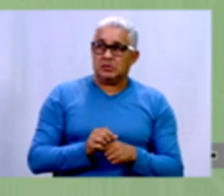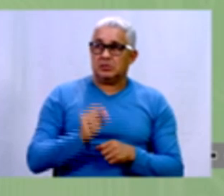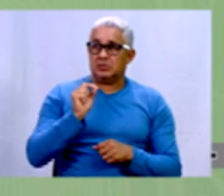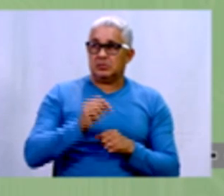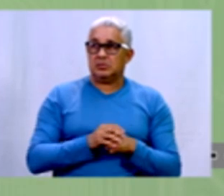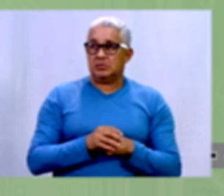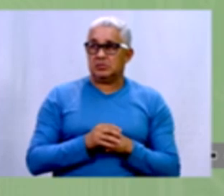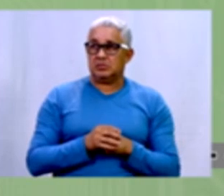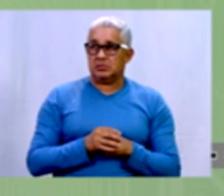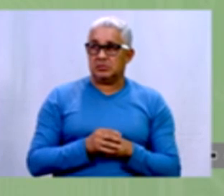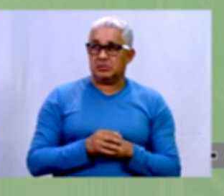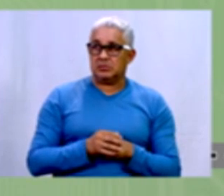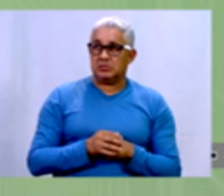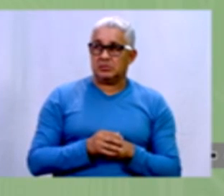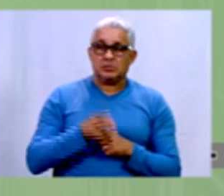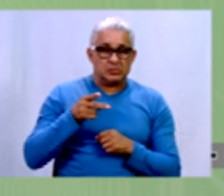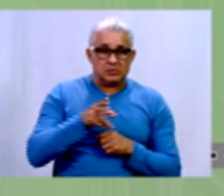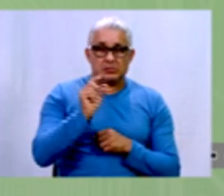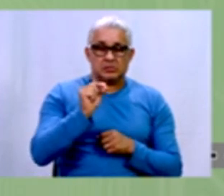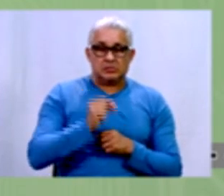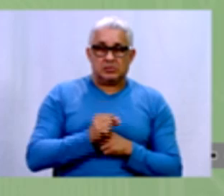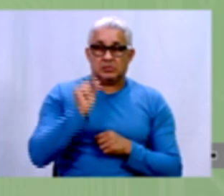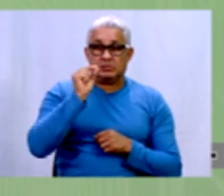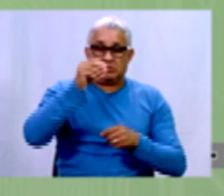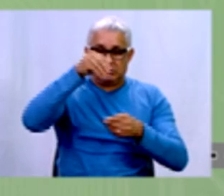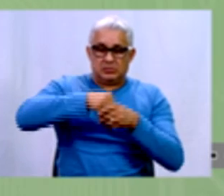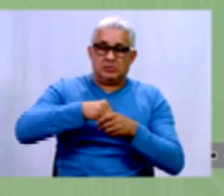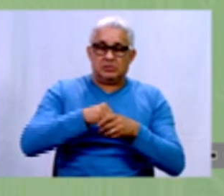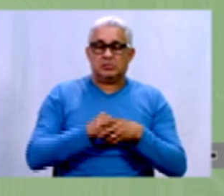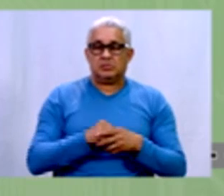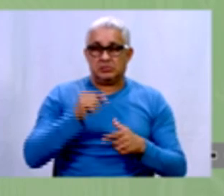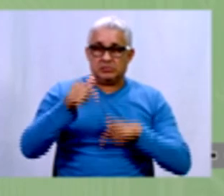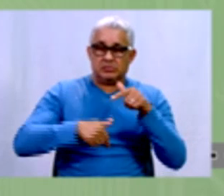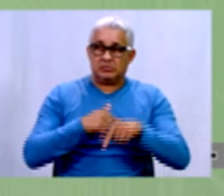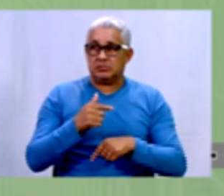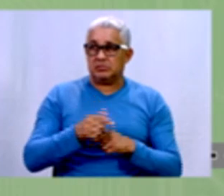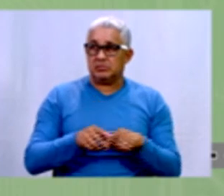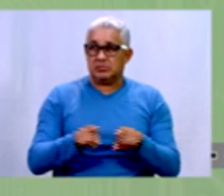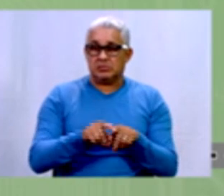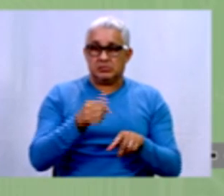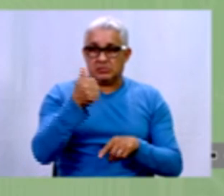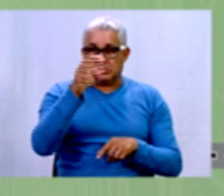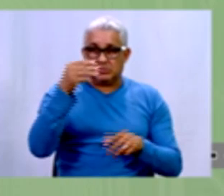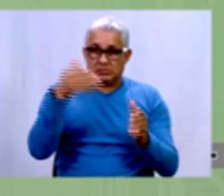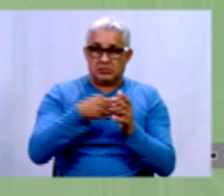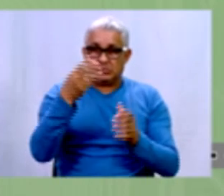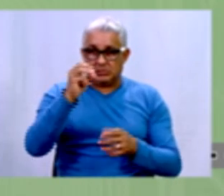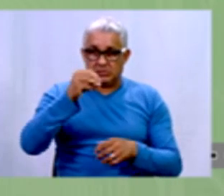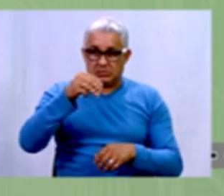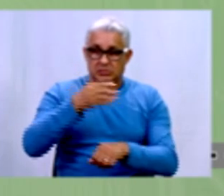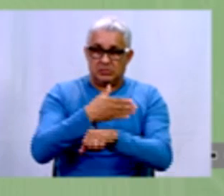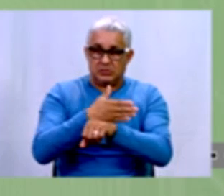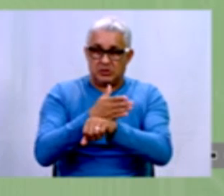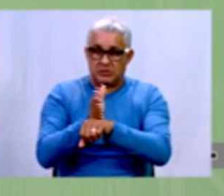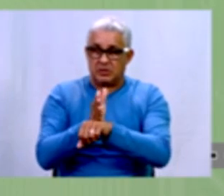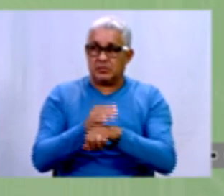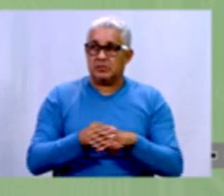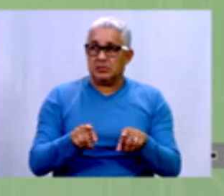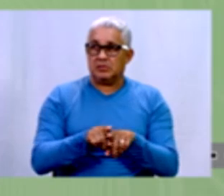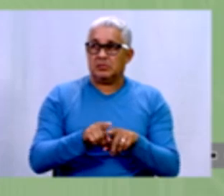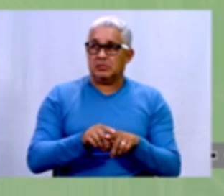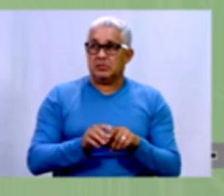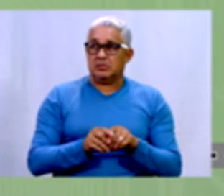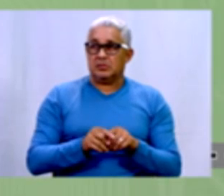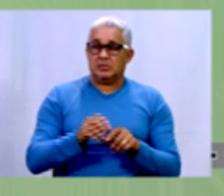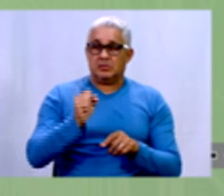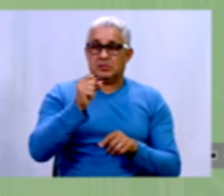Então, periodicamente, é observado o que funciona e o que não funciona. É uma reunião de 15 a 30 minutos. E é feito a